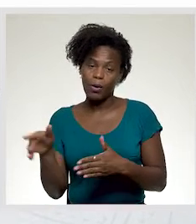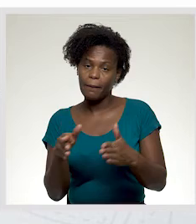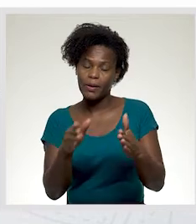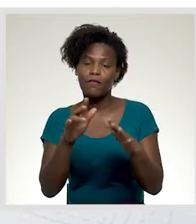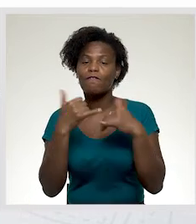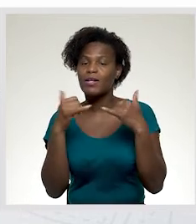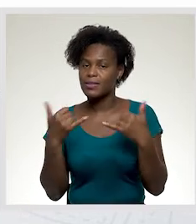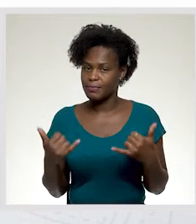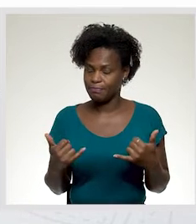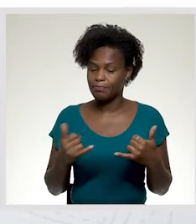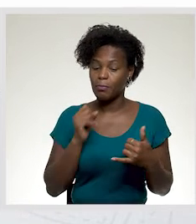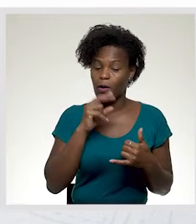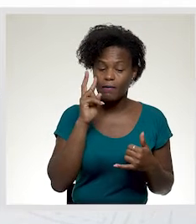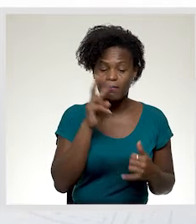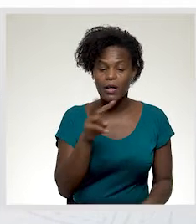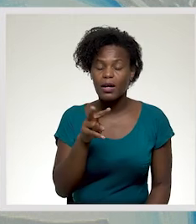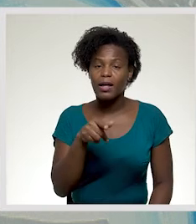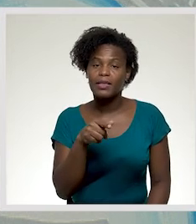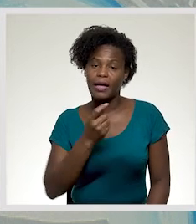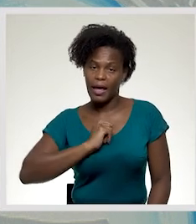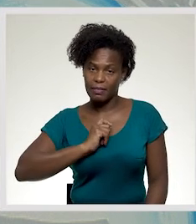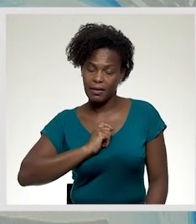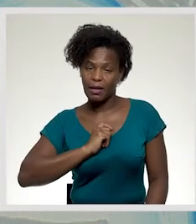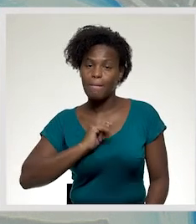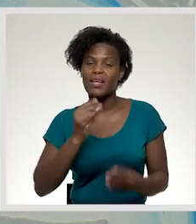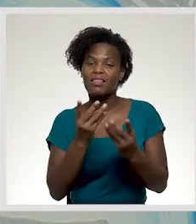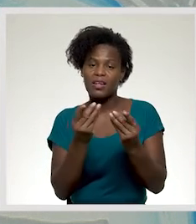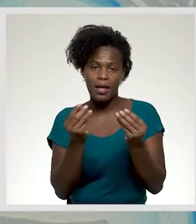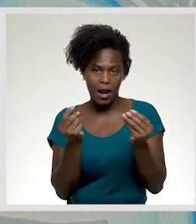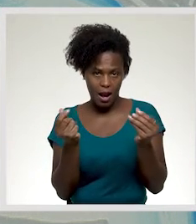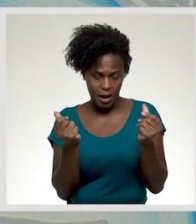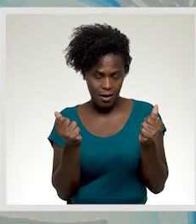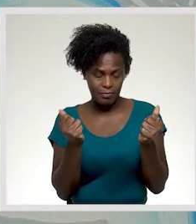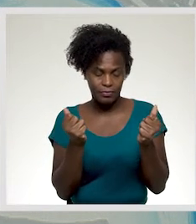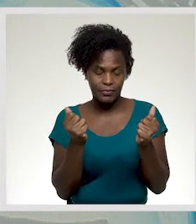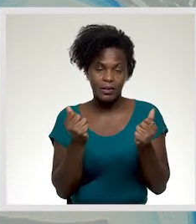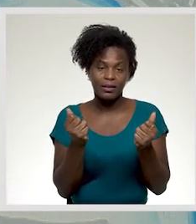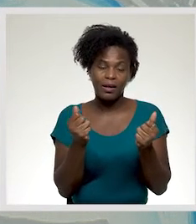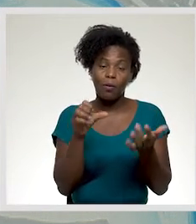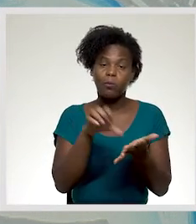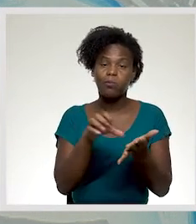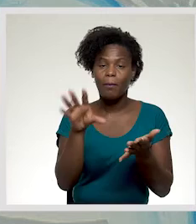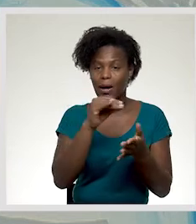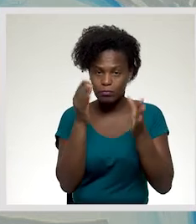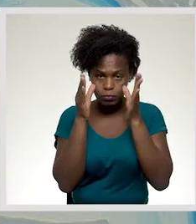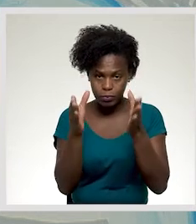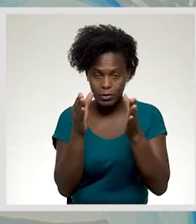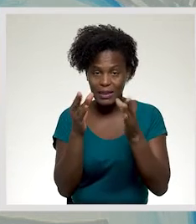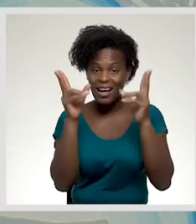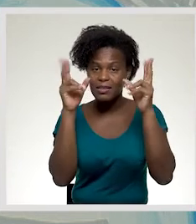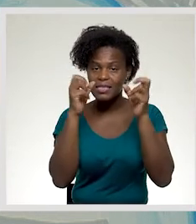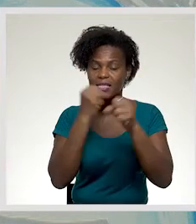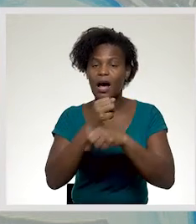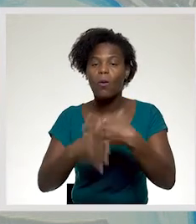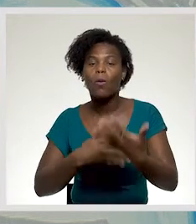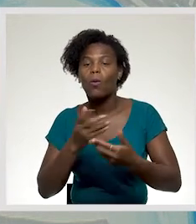a felicidade. Podem reparar que esta ética é material, concentra-se mais no conteúdo da ação